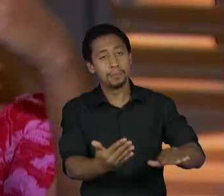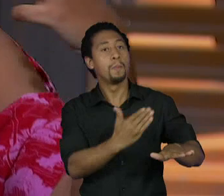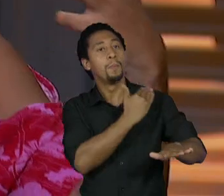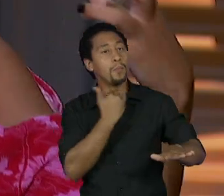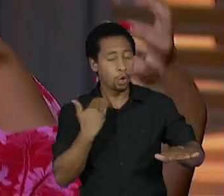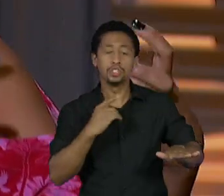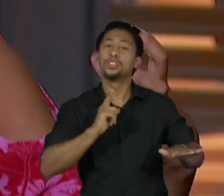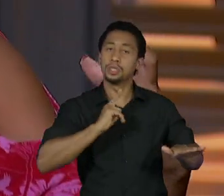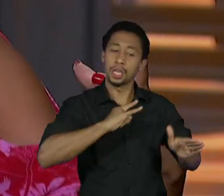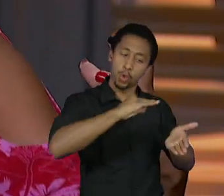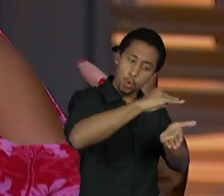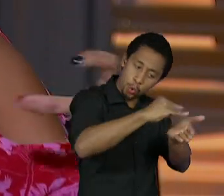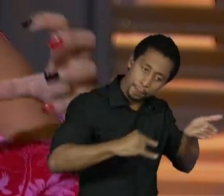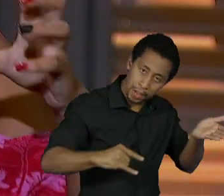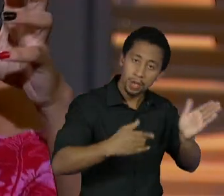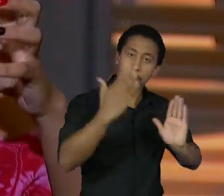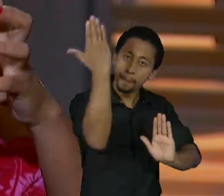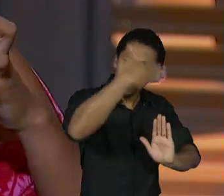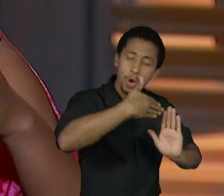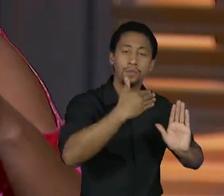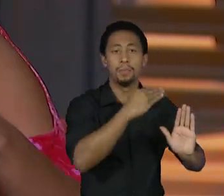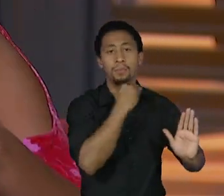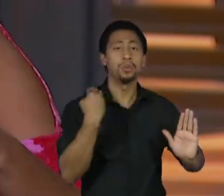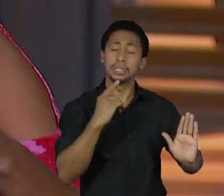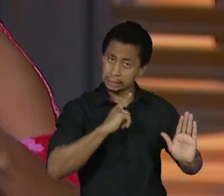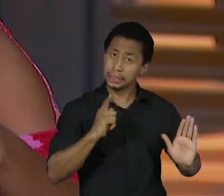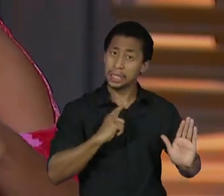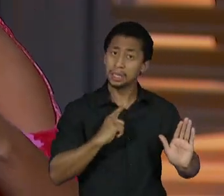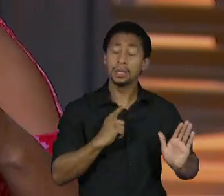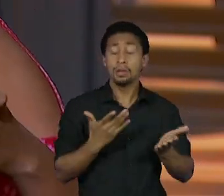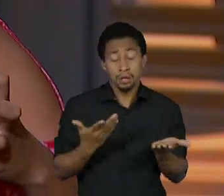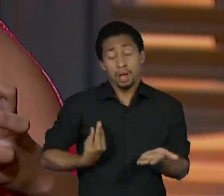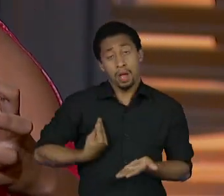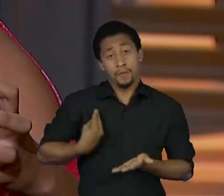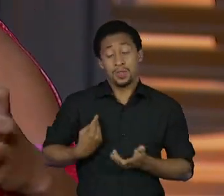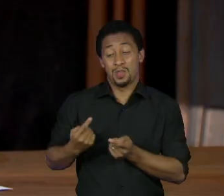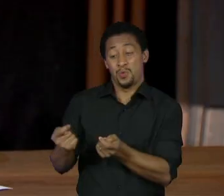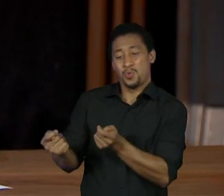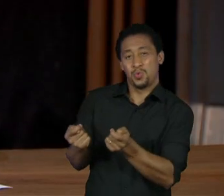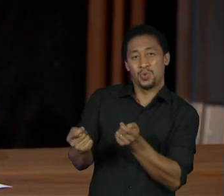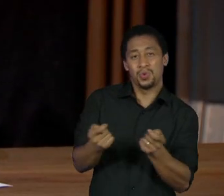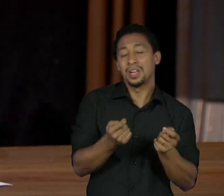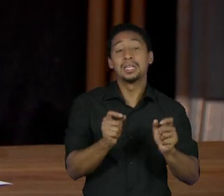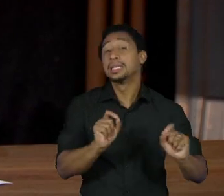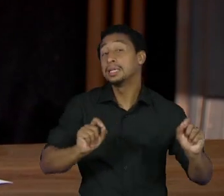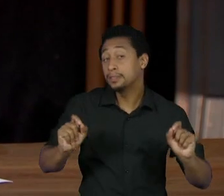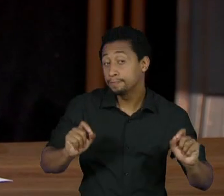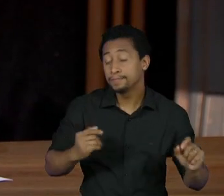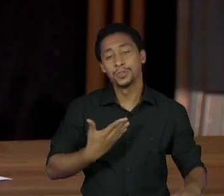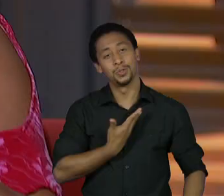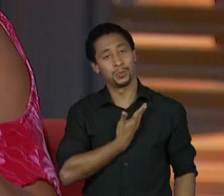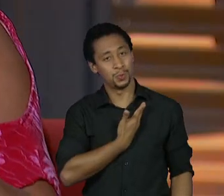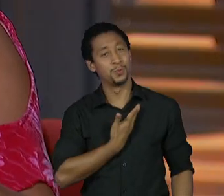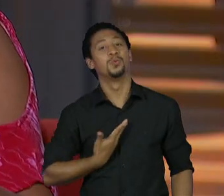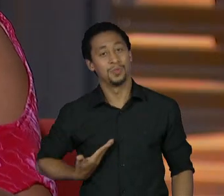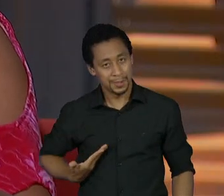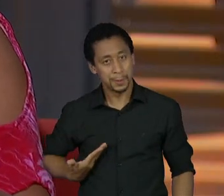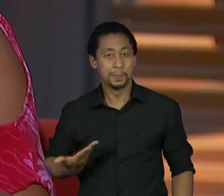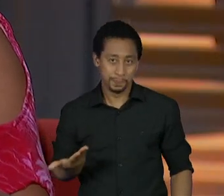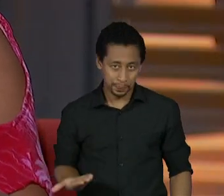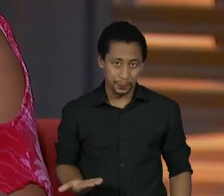Então, né, todo o nosso processo de vida, ele, de certa forma, ele é controlado pelo Estado. E aí, nesse